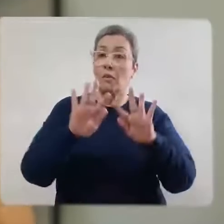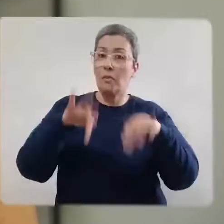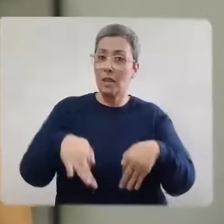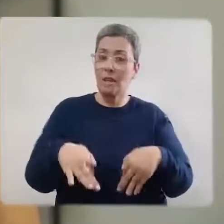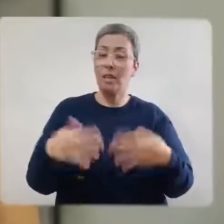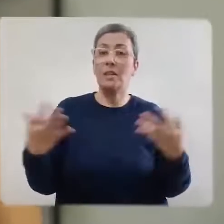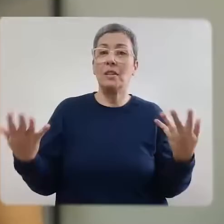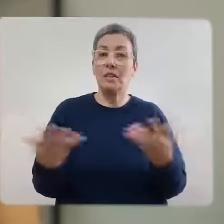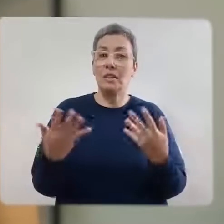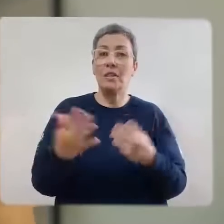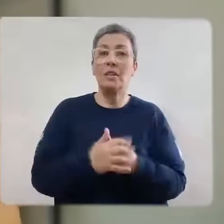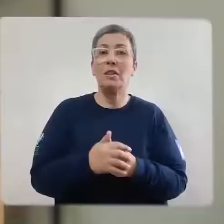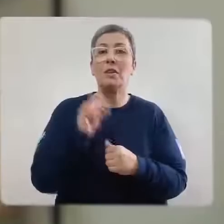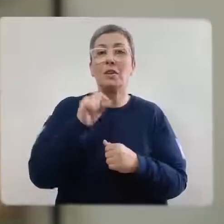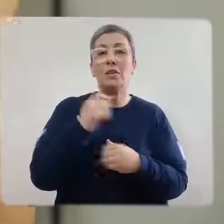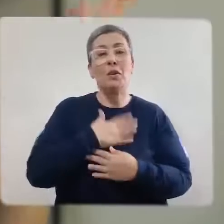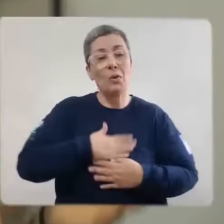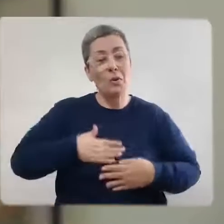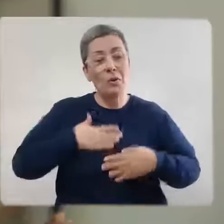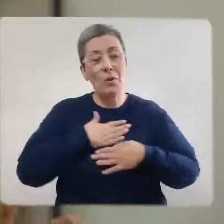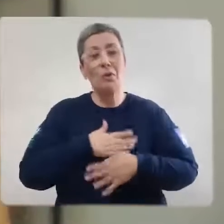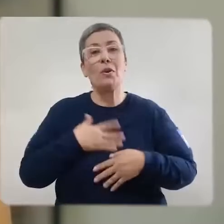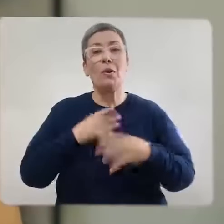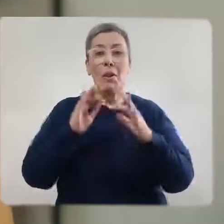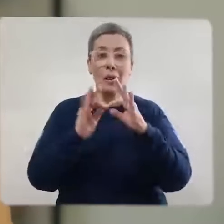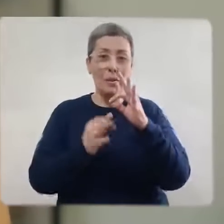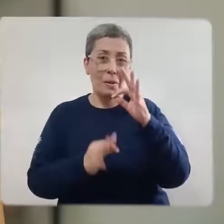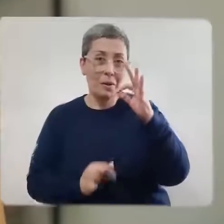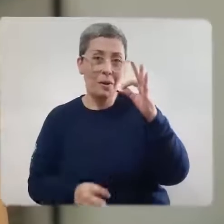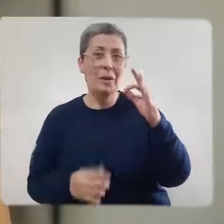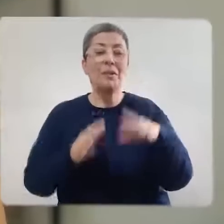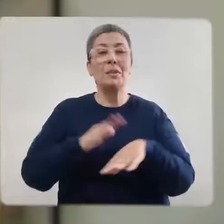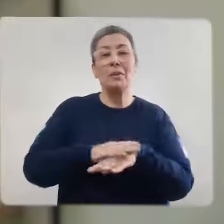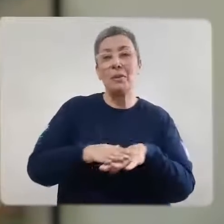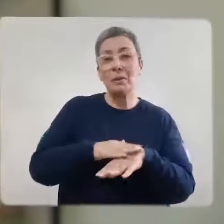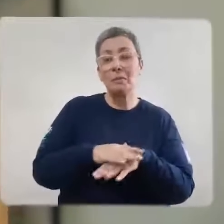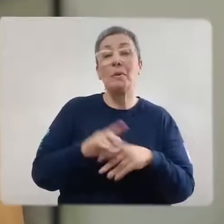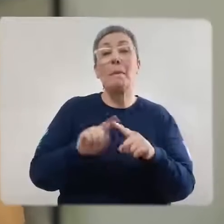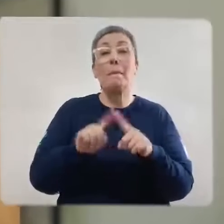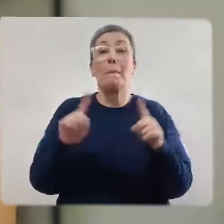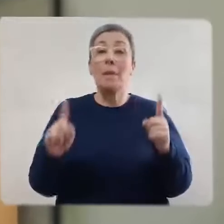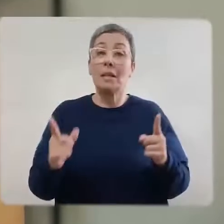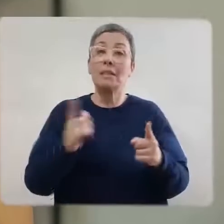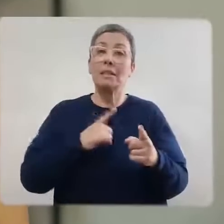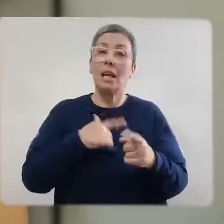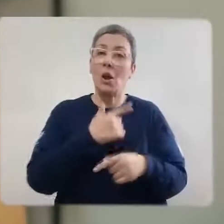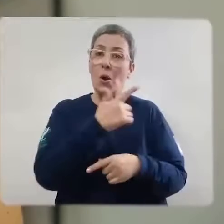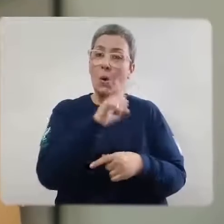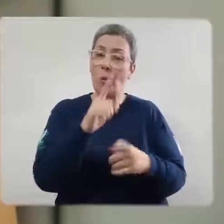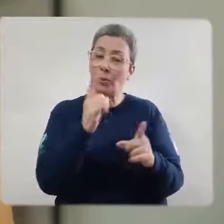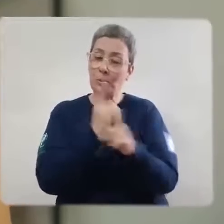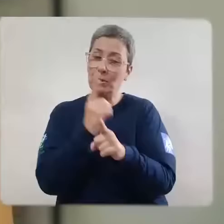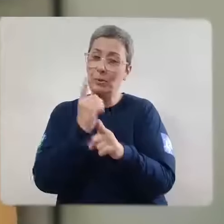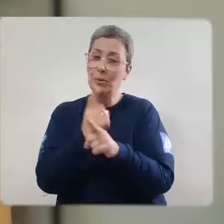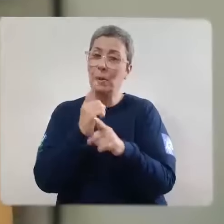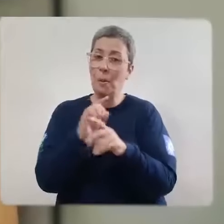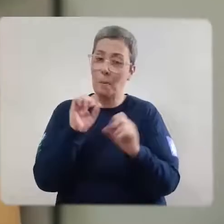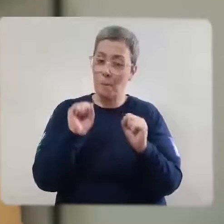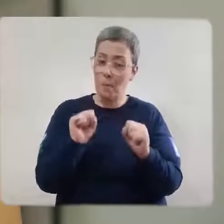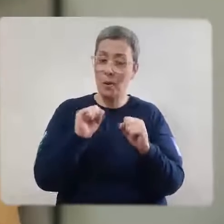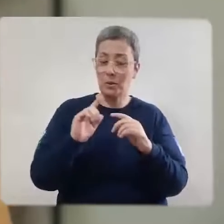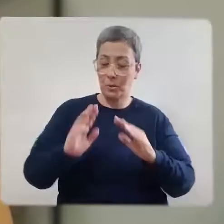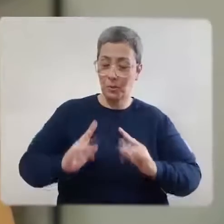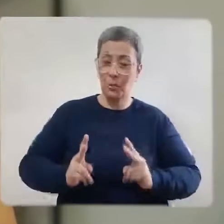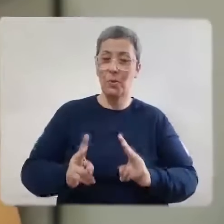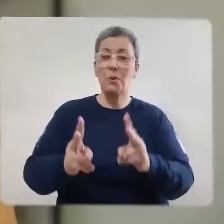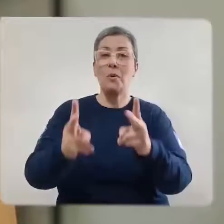nós vamos ficar por aqui, Eu gostaria muito de conversar com você mais, mas nós teremos outros encontros e poderemos